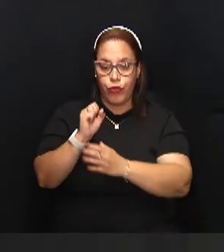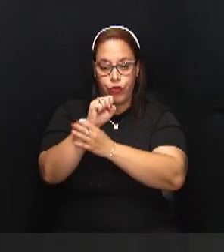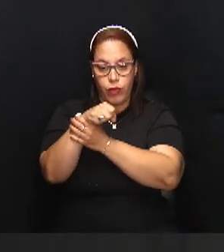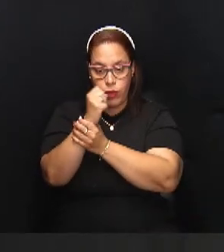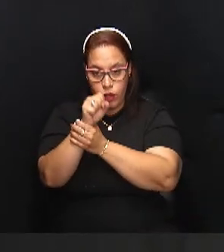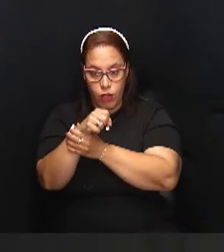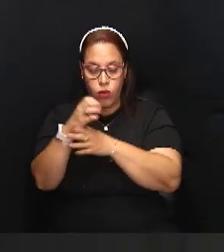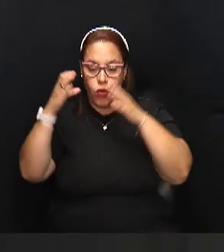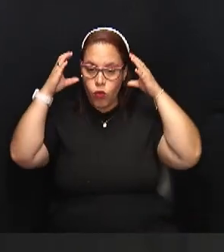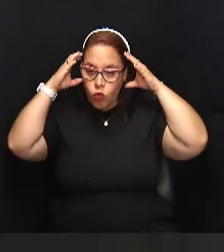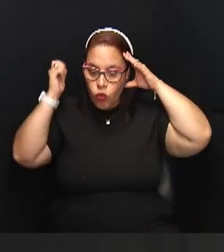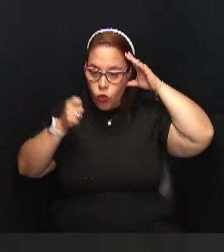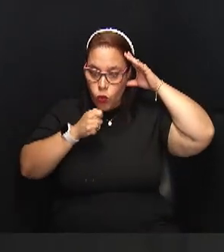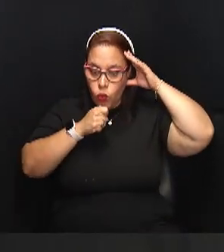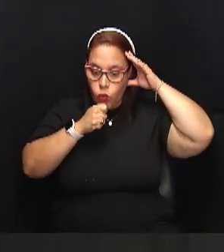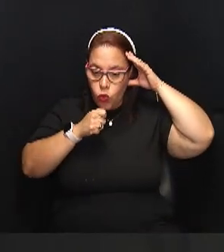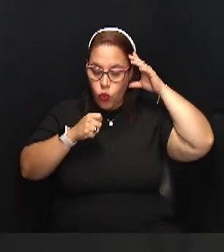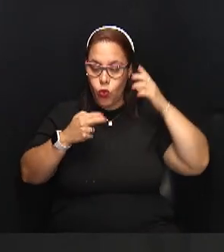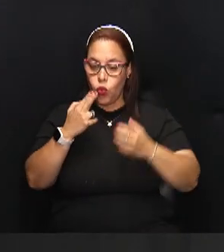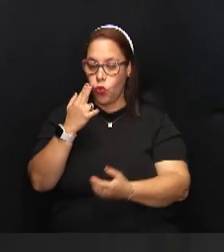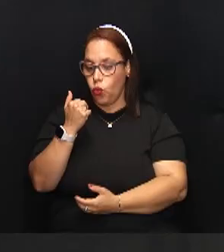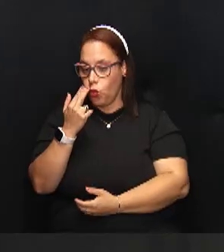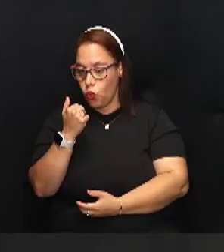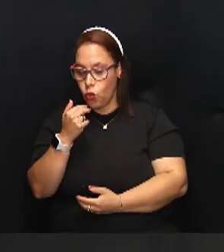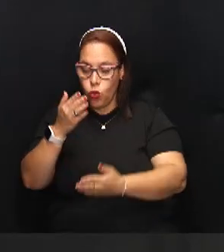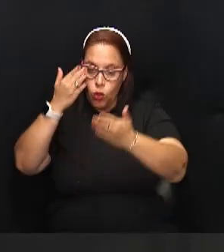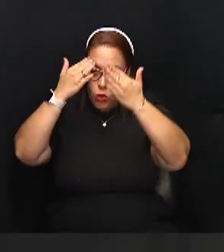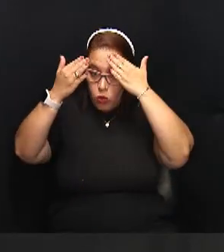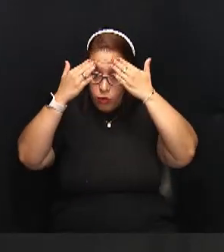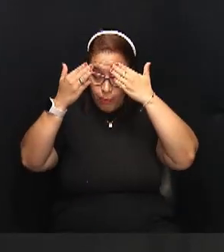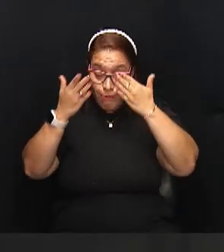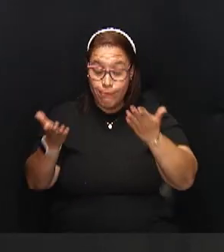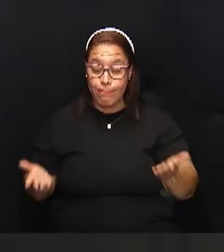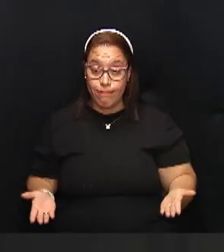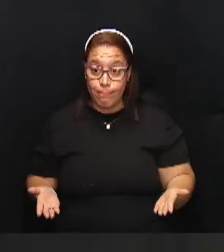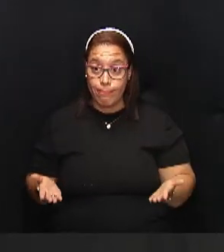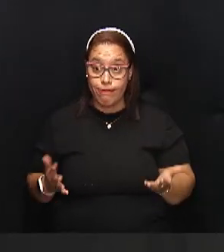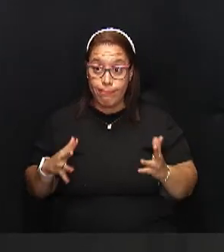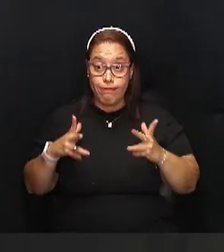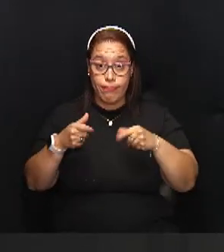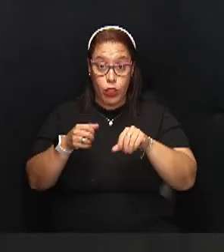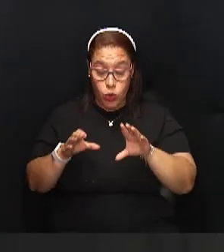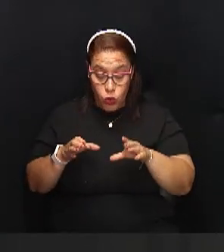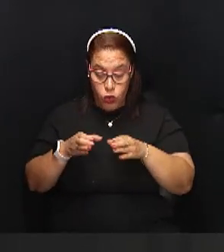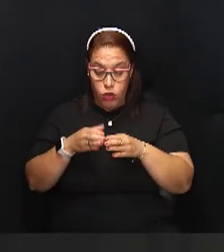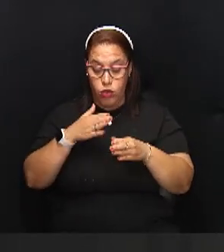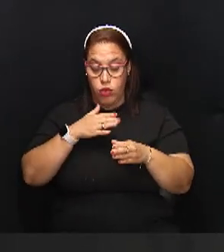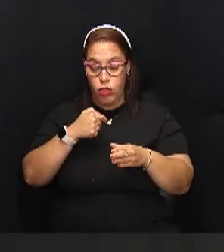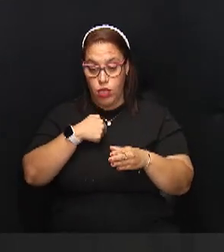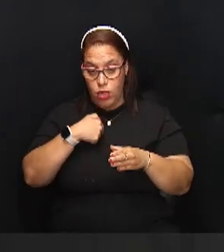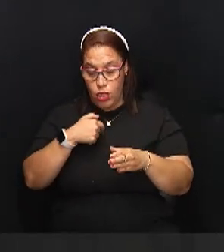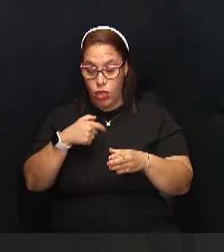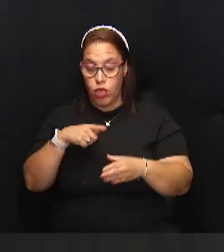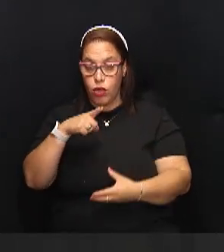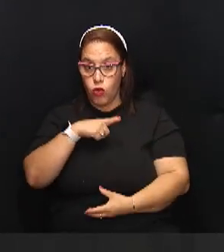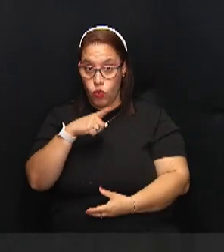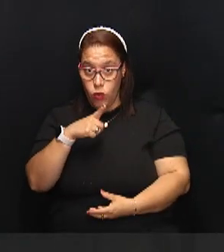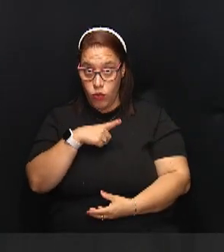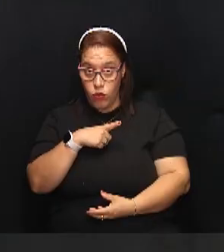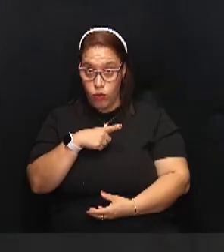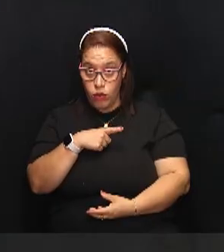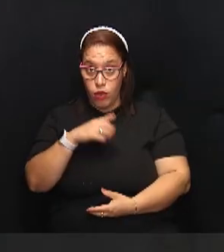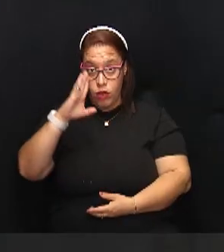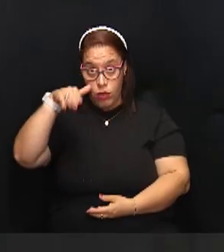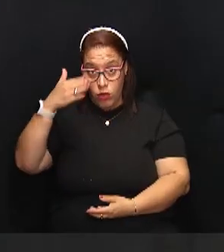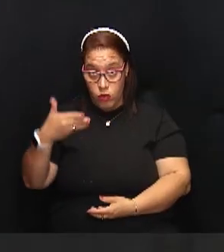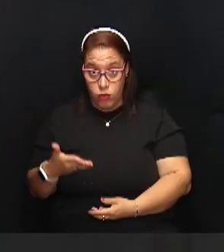fisioterapeuta, fonoaudiólogo, nutricionista, psicólogos, enfim. Então, tudo isso é uma equipe. E eu tenho que render aqui as minhas